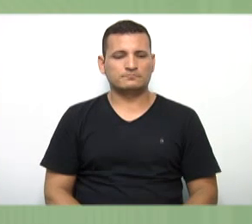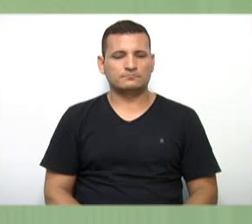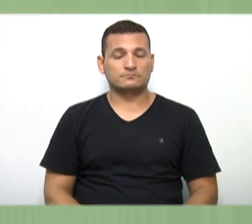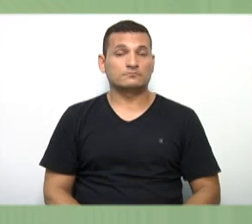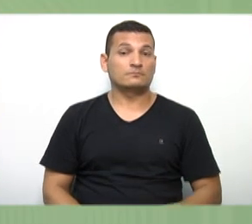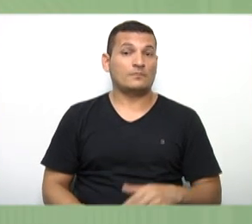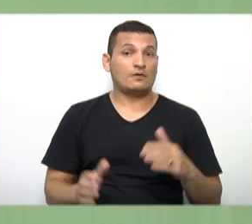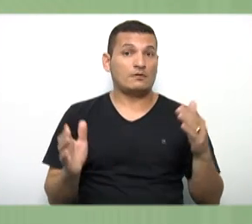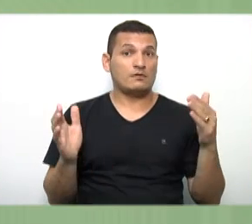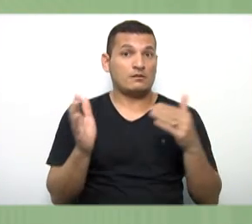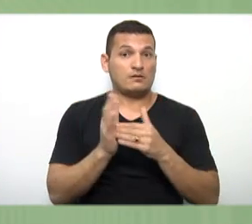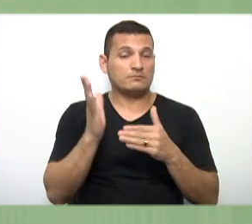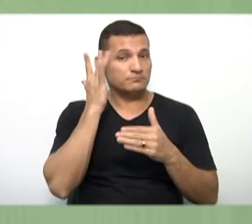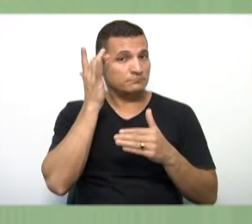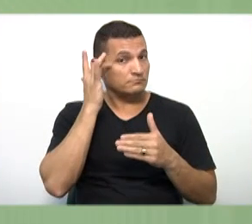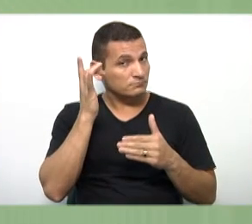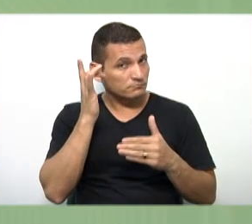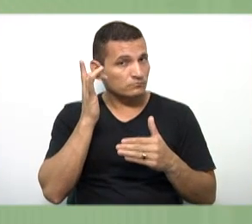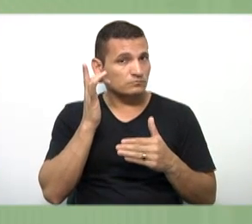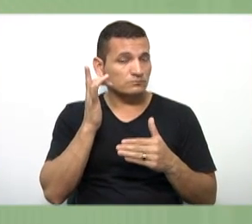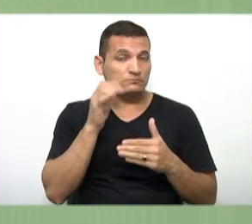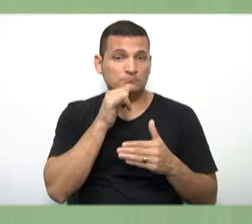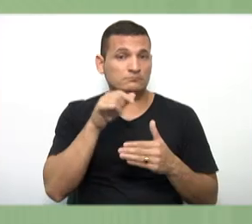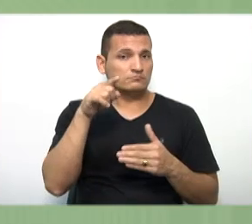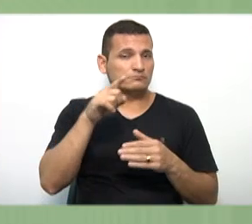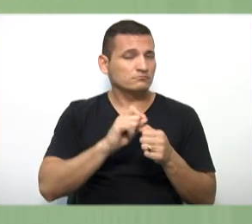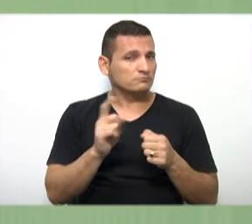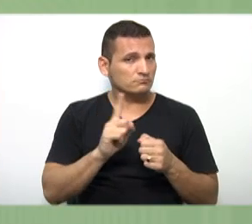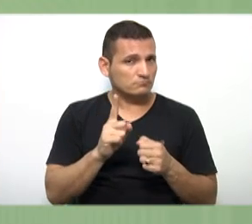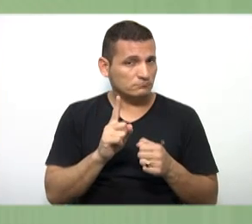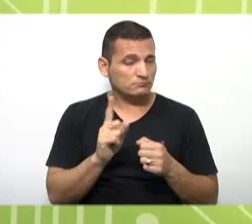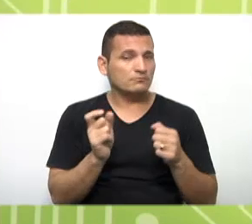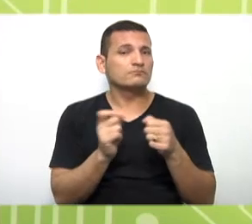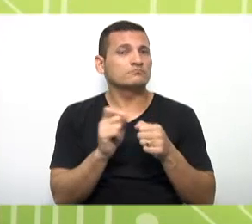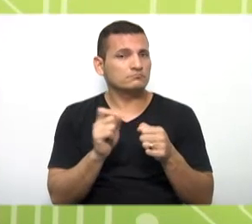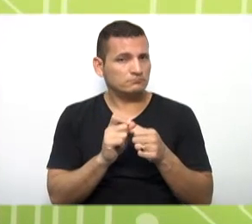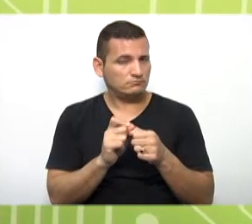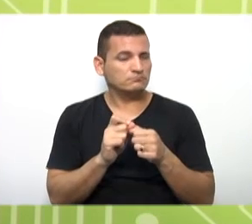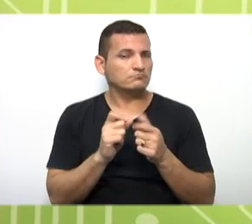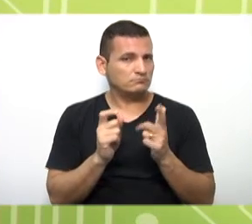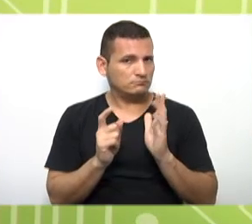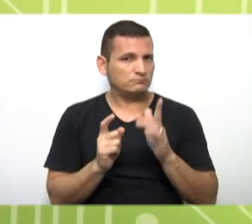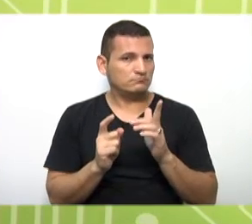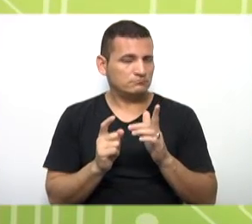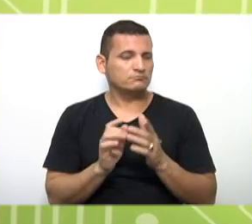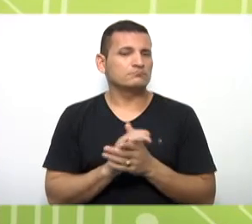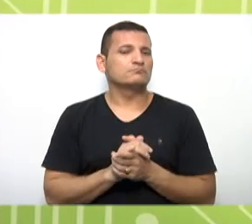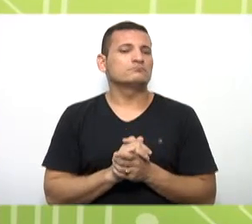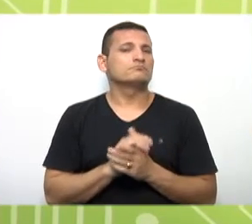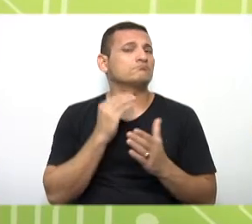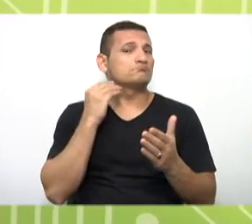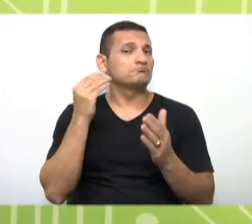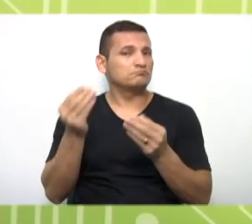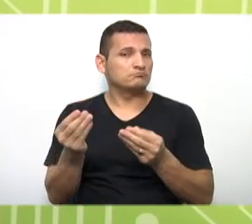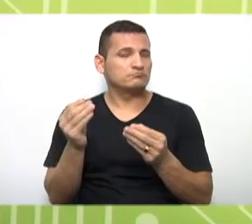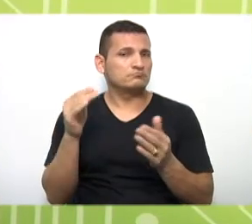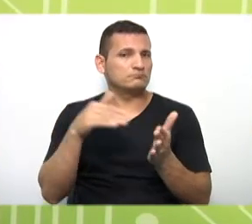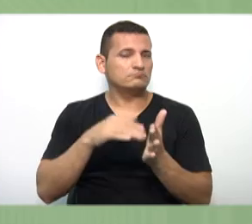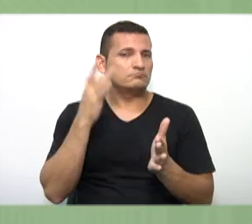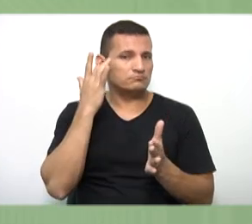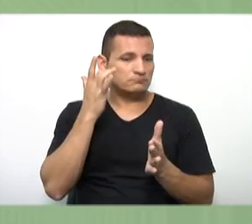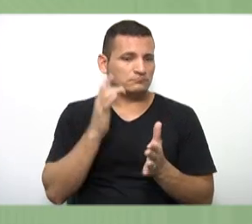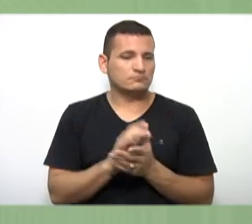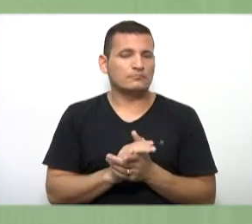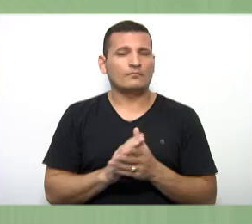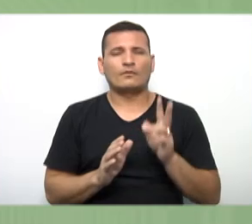passem de amanhã. Se você ainda não fez, faça e entregue até amanhã. Lembrete aí das